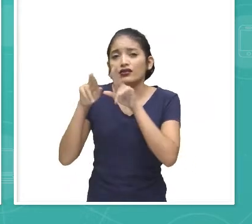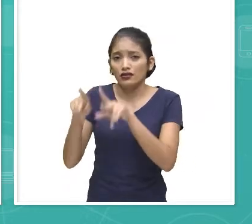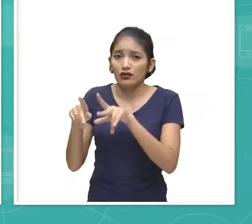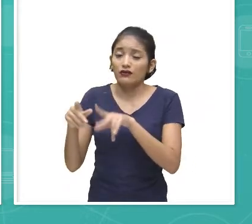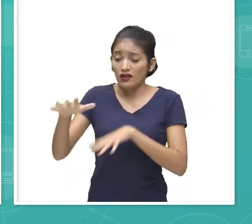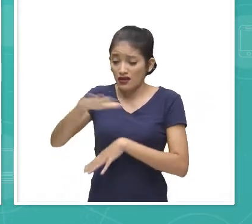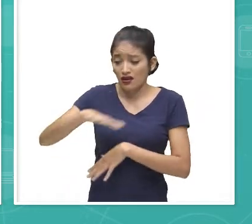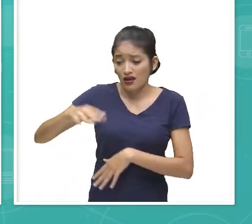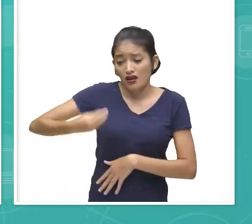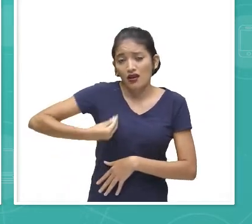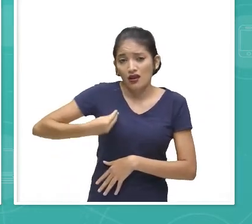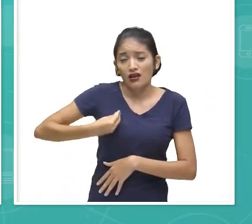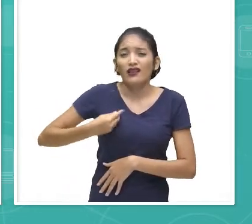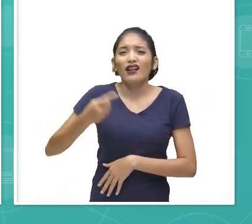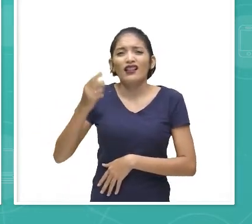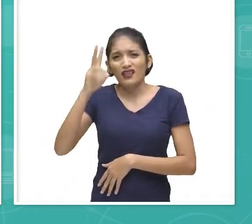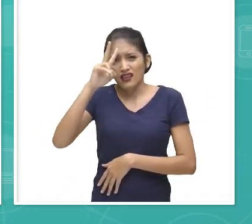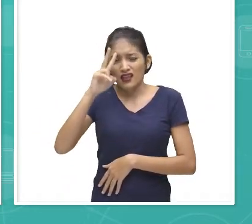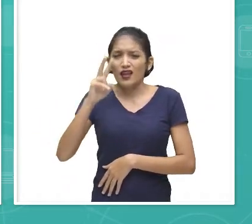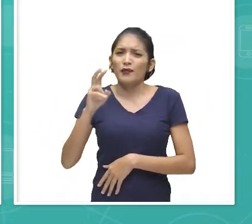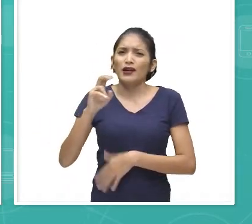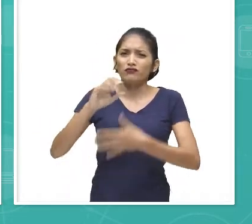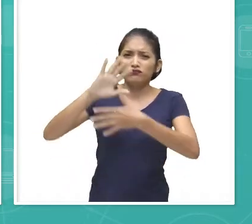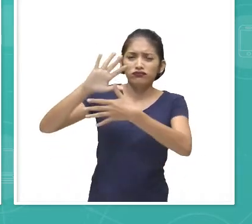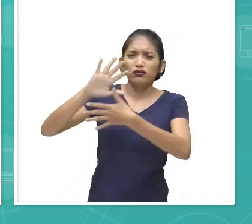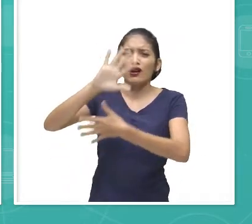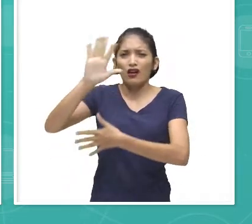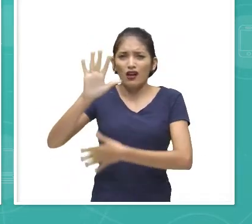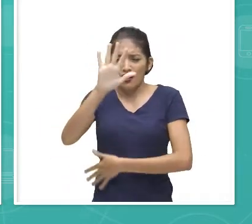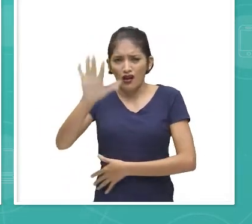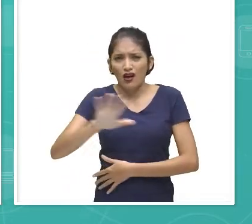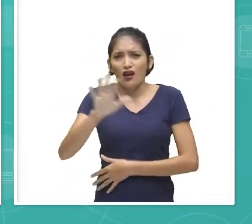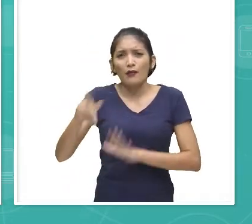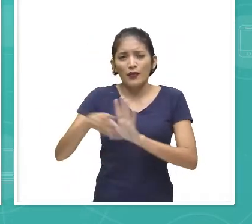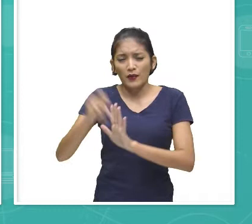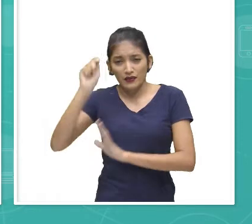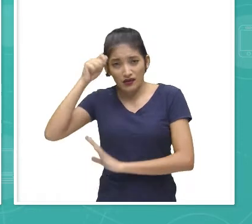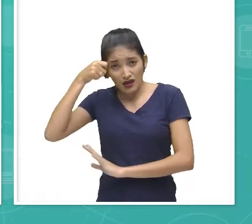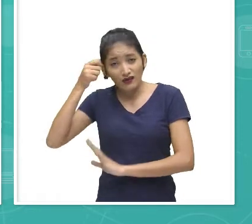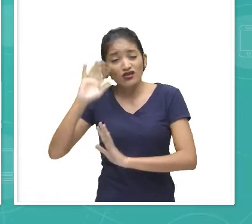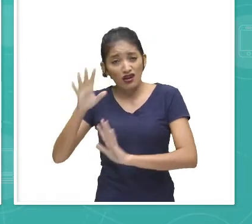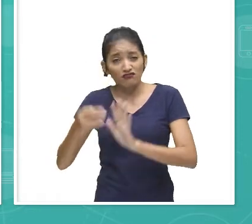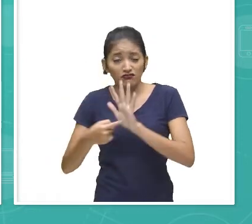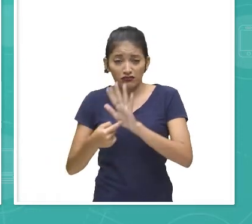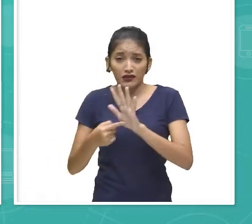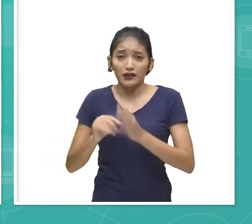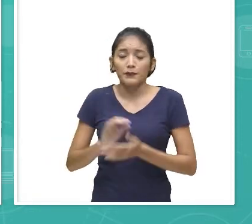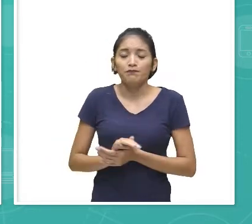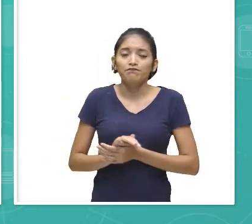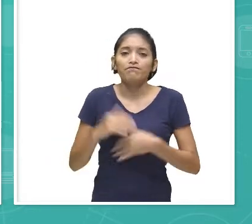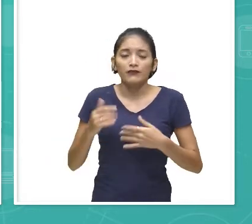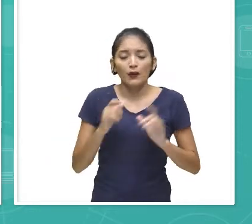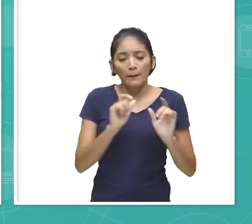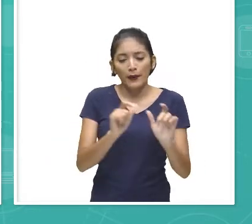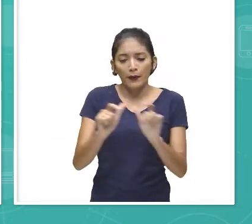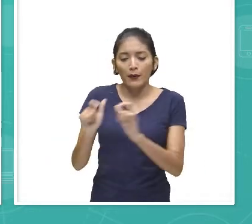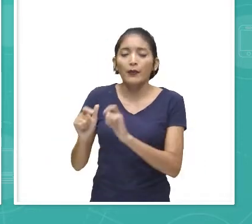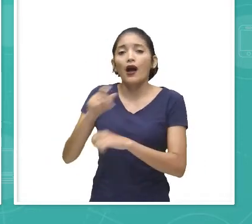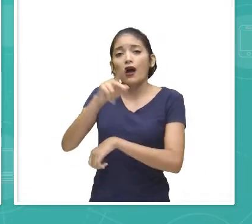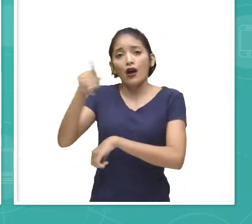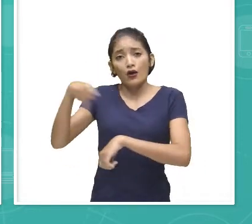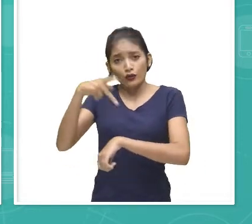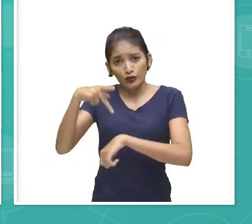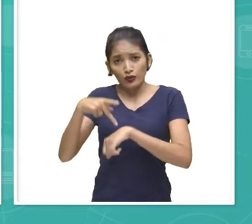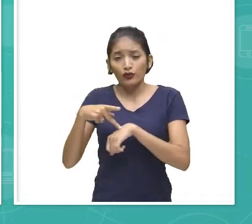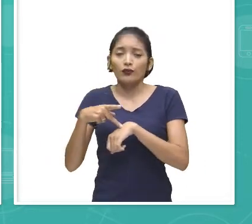aquelas regiões destacadas no mapa da África que apareceu para vocês, né? São regiões dos países que